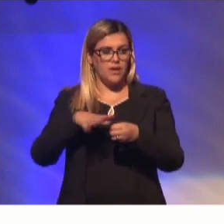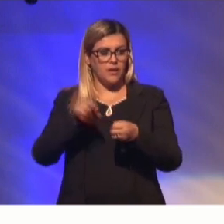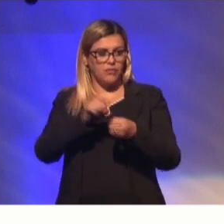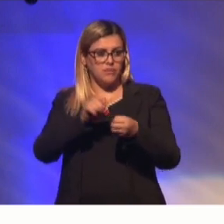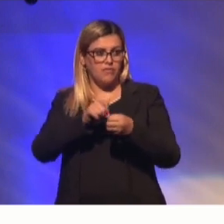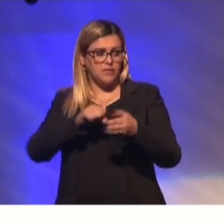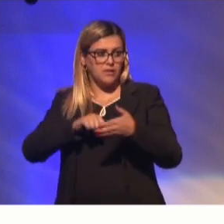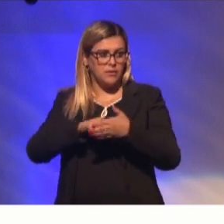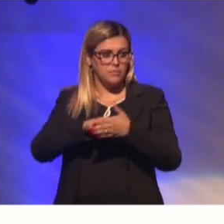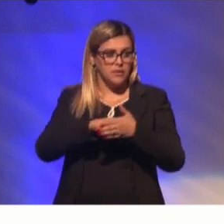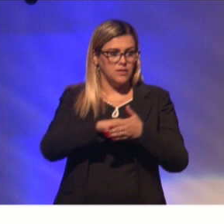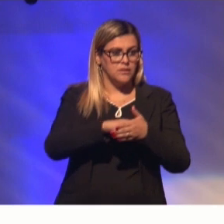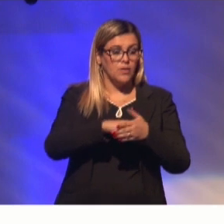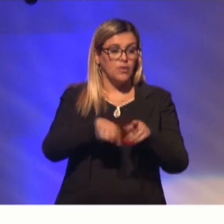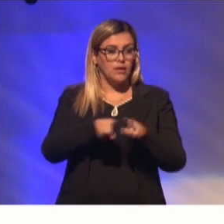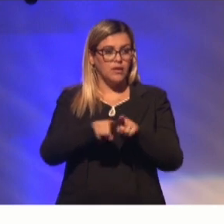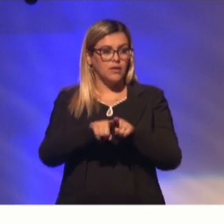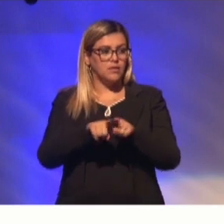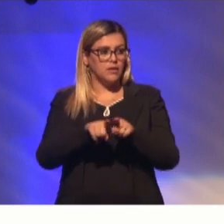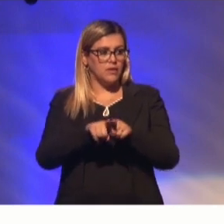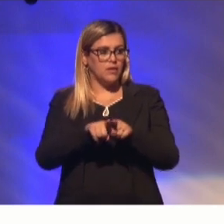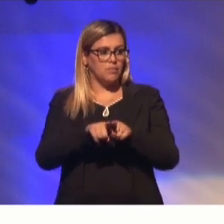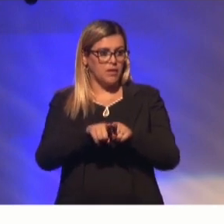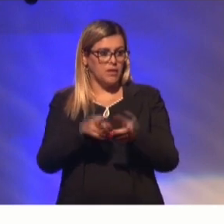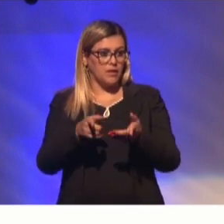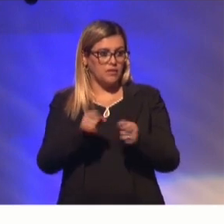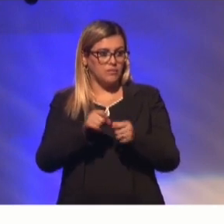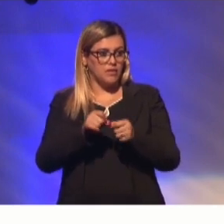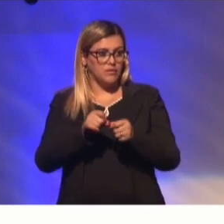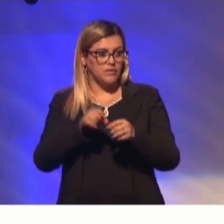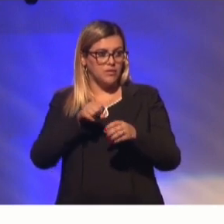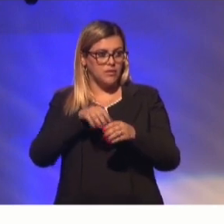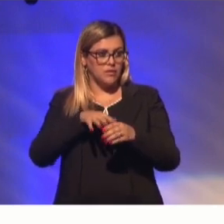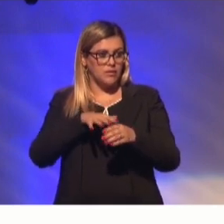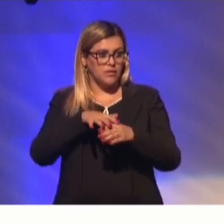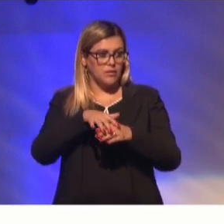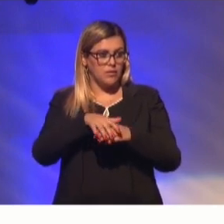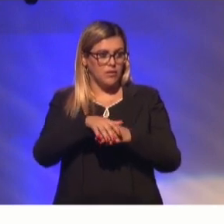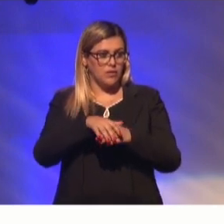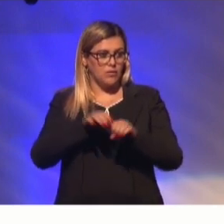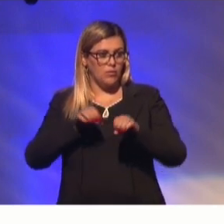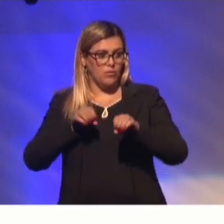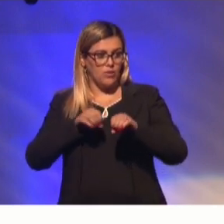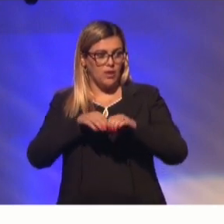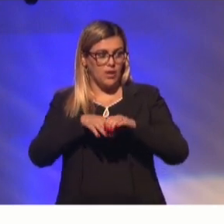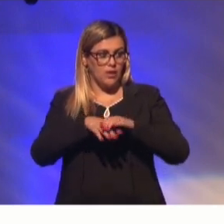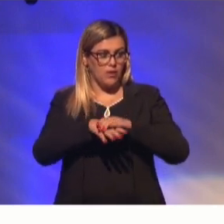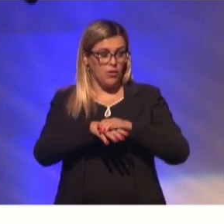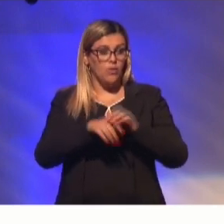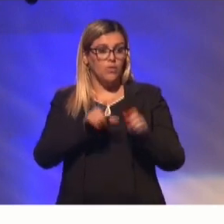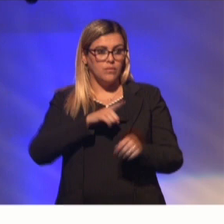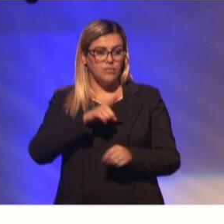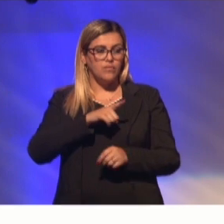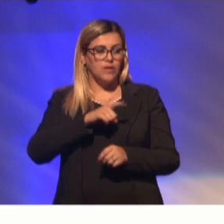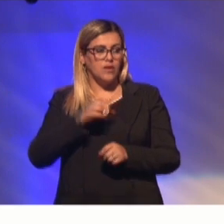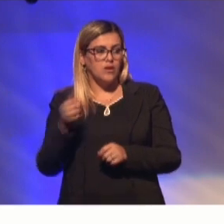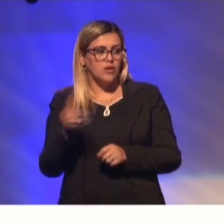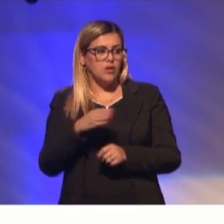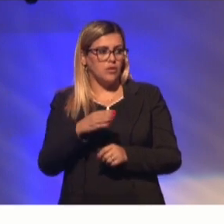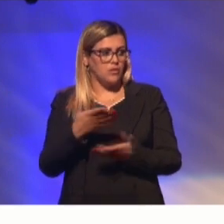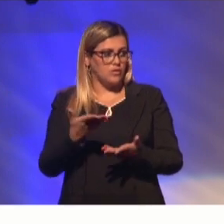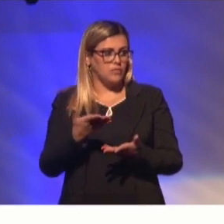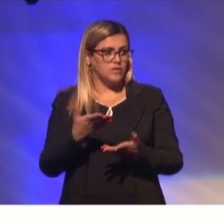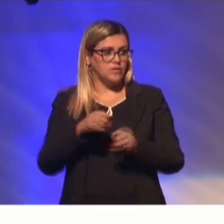aplicação, e também pela neoangiogênese, onde vai haver anelangiogênese, ou seja, vai haver